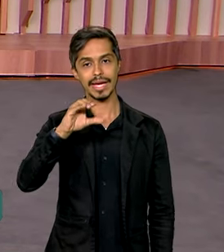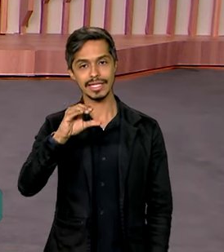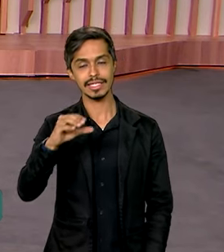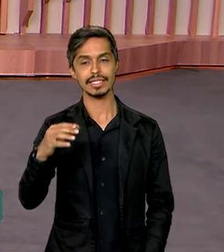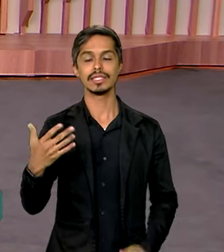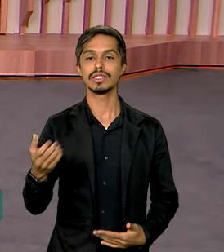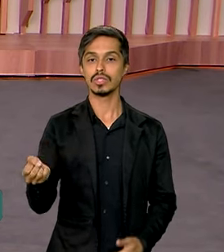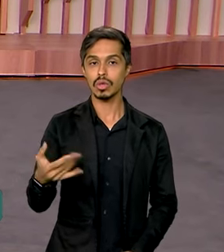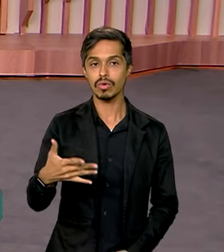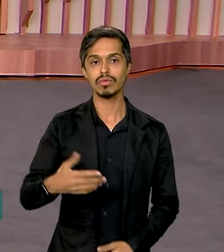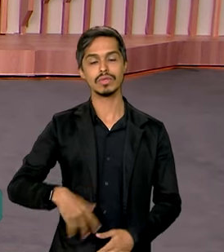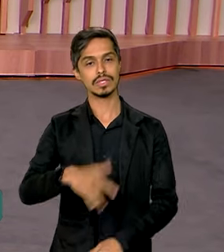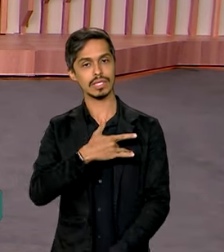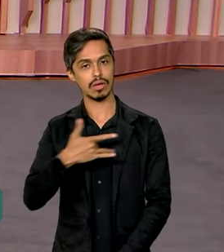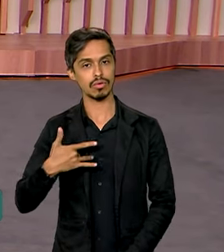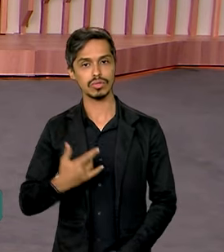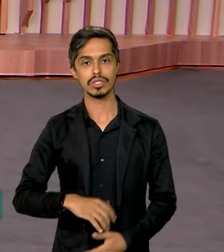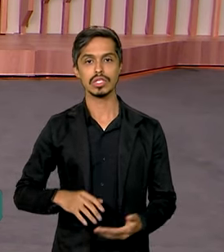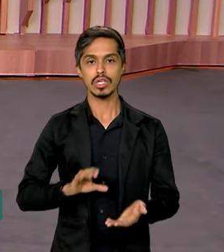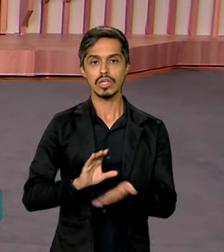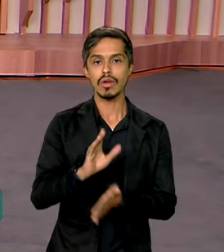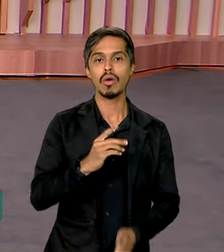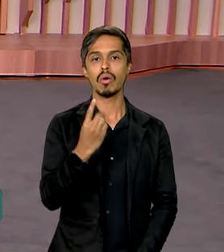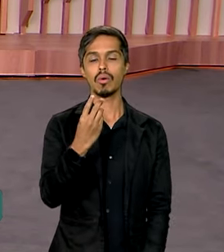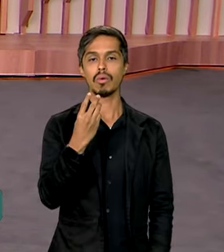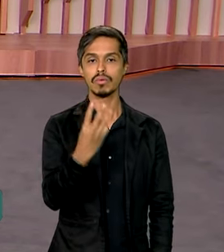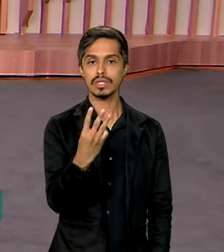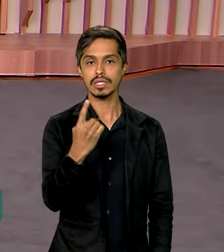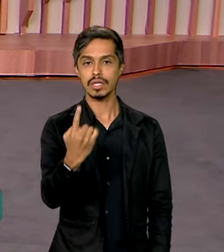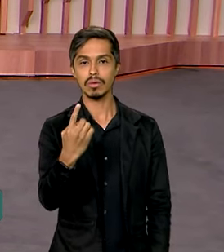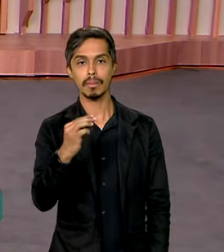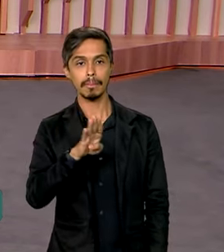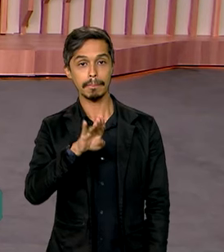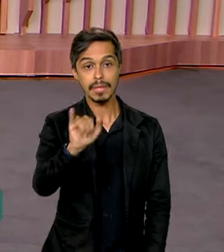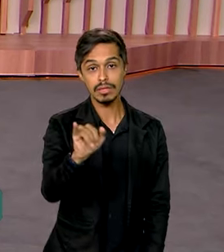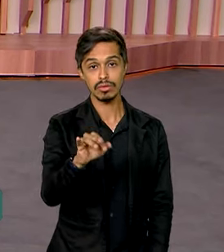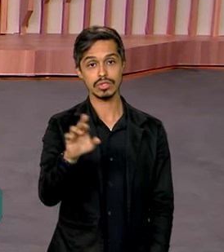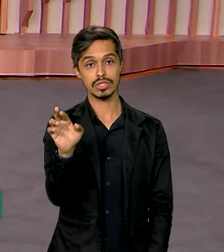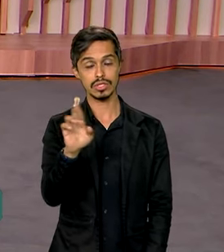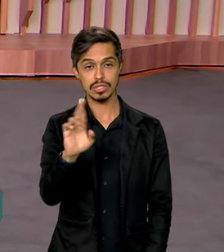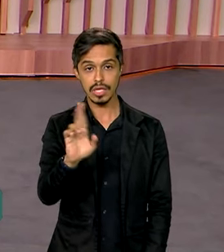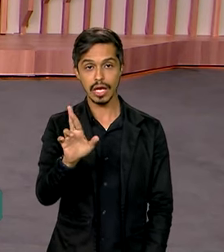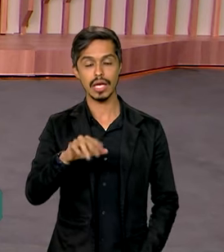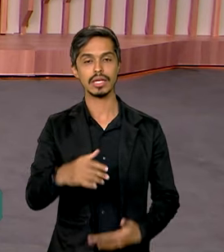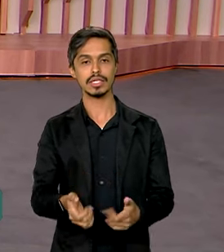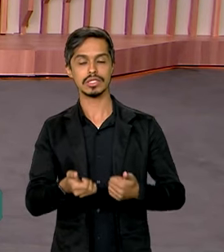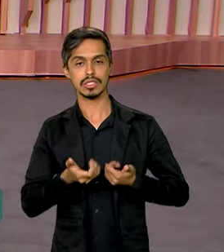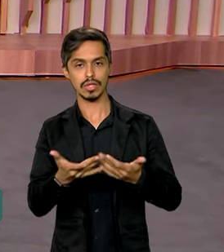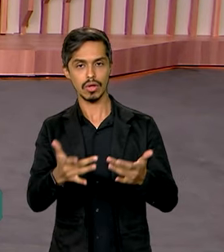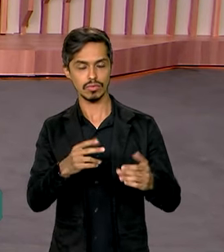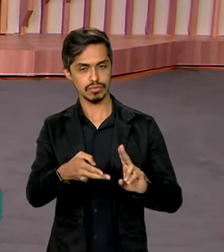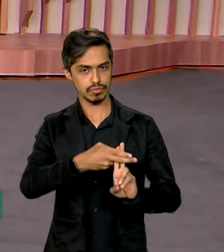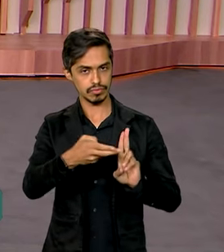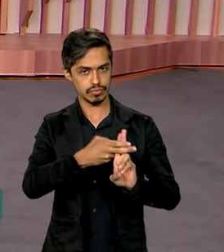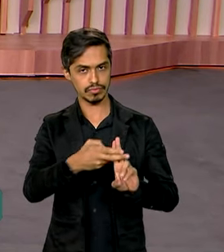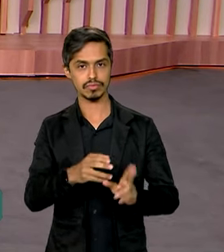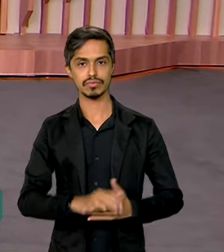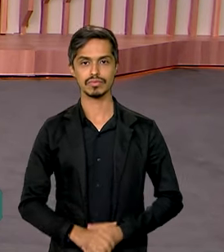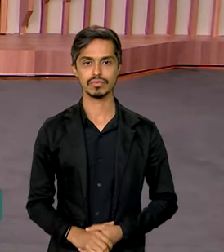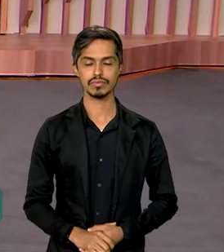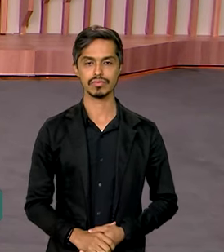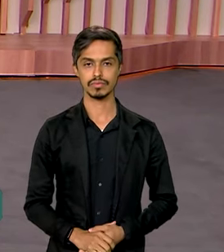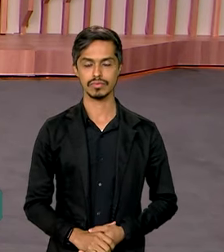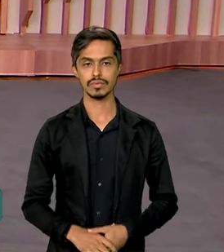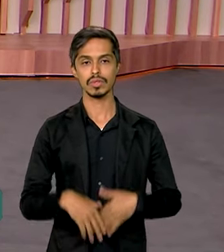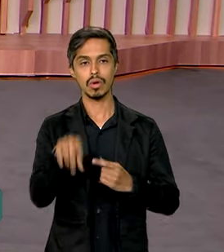Serão investidos 31 bilhões e meio de reais para expandir a assistência prestada pelo SUS, o Sistema Único de Saúde.